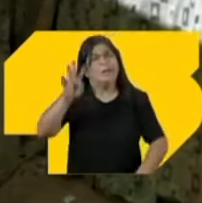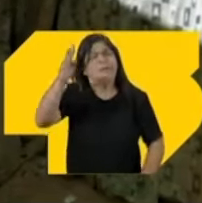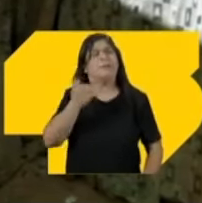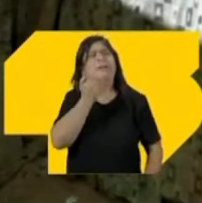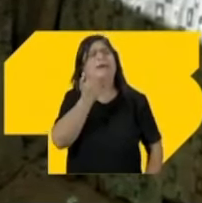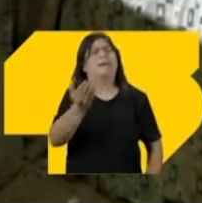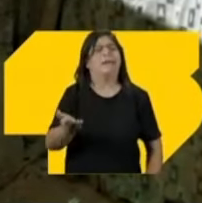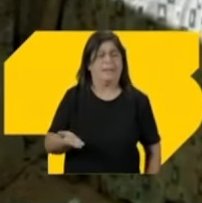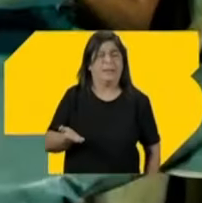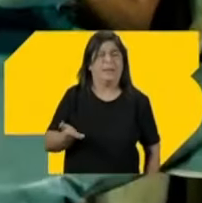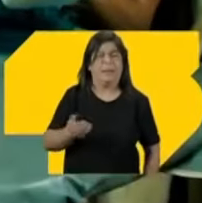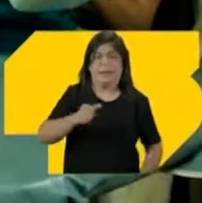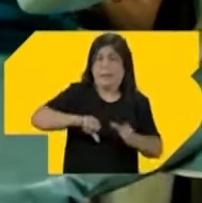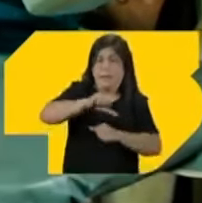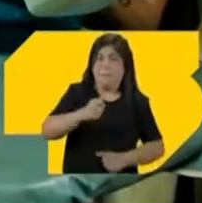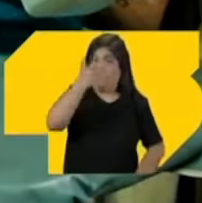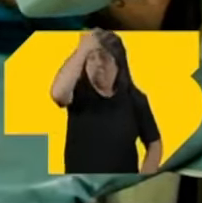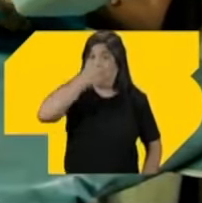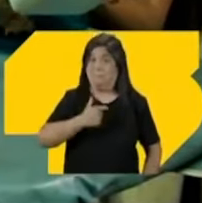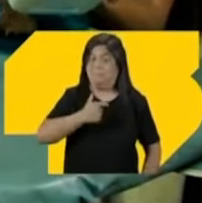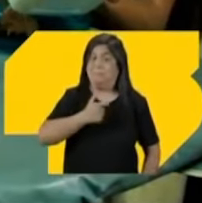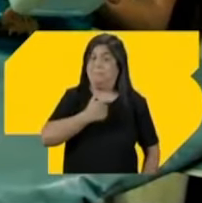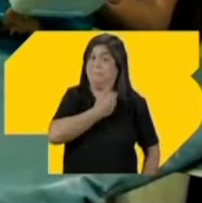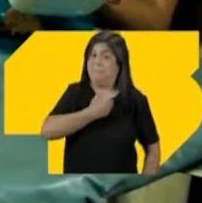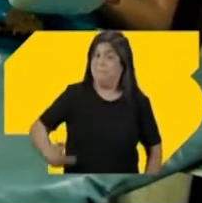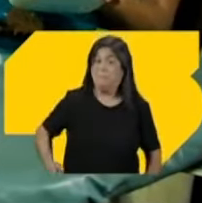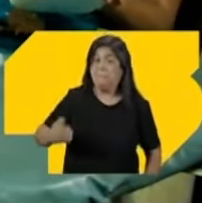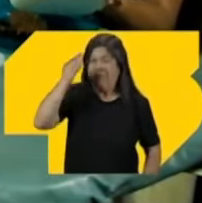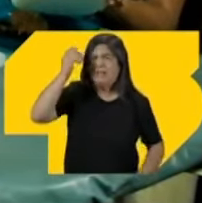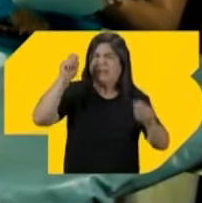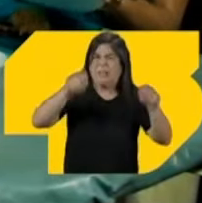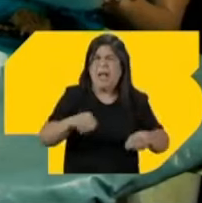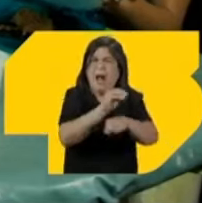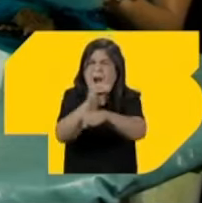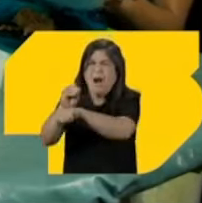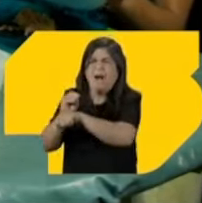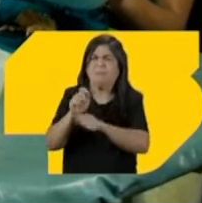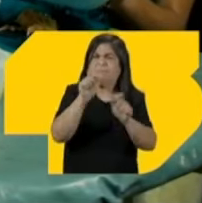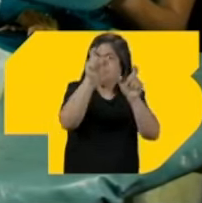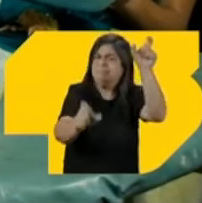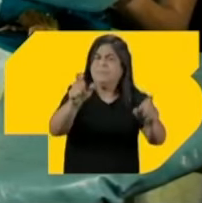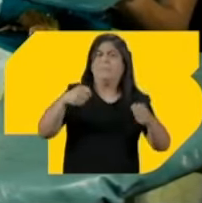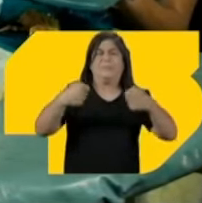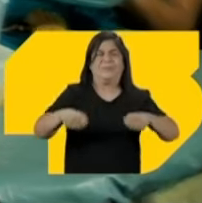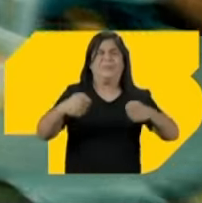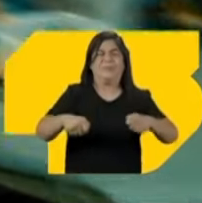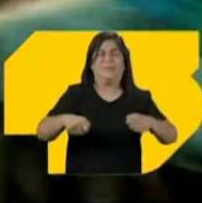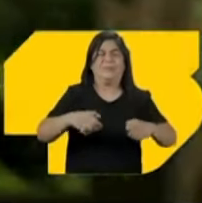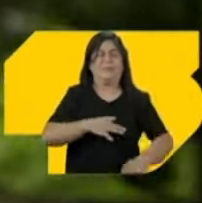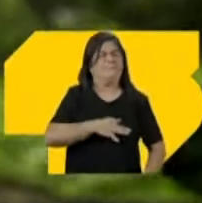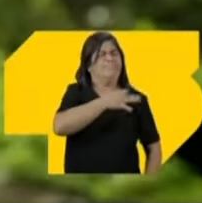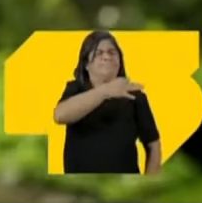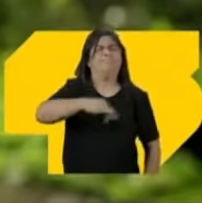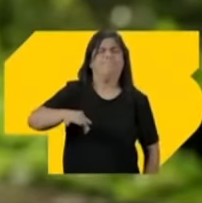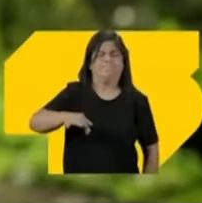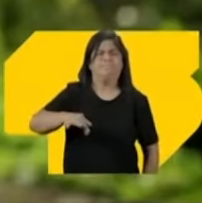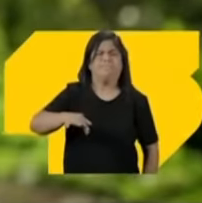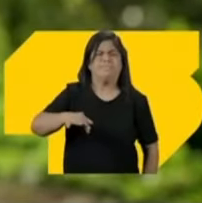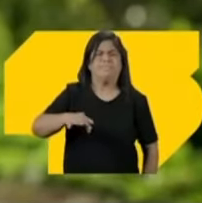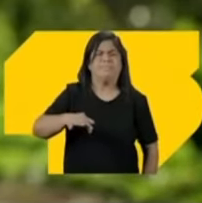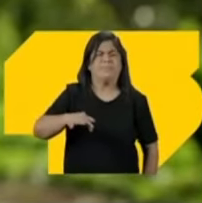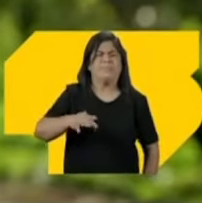não resolveu. Já Pedro trabalha de verdade cuidando de quem mais precisa. Me dói profundamente